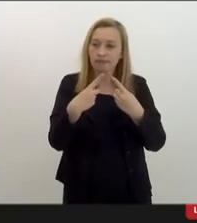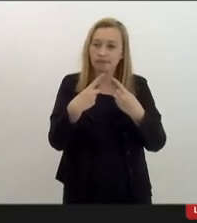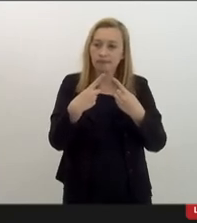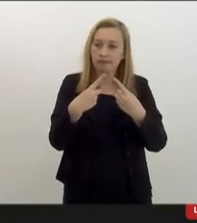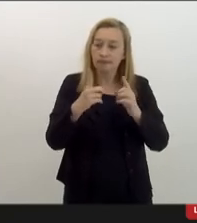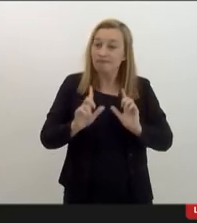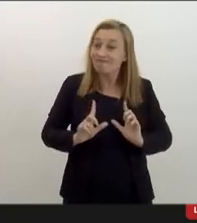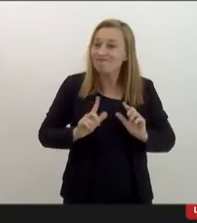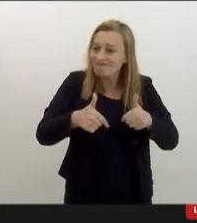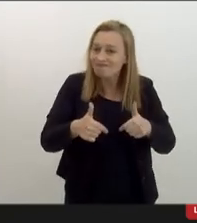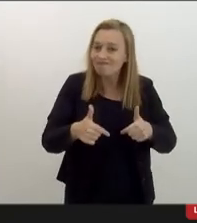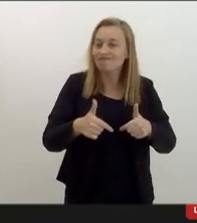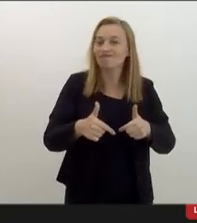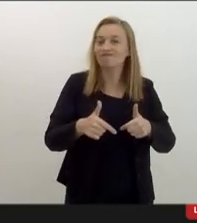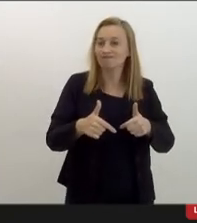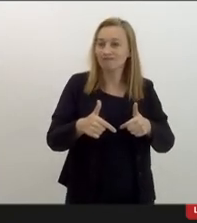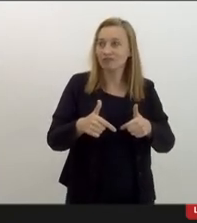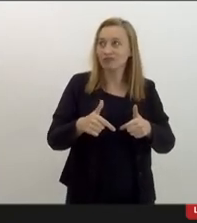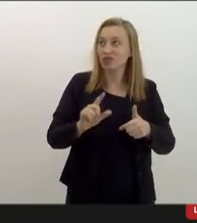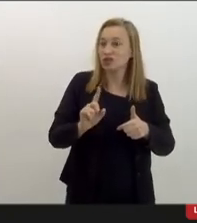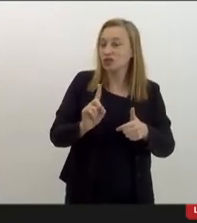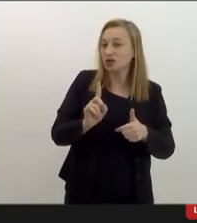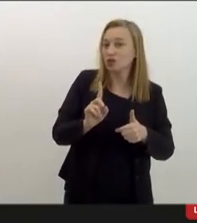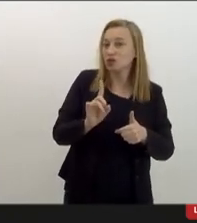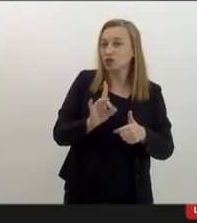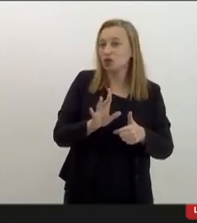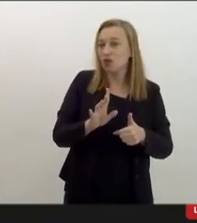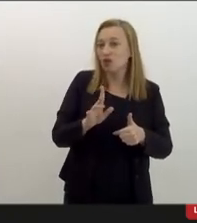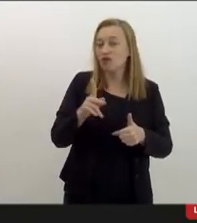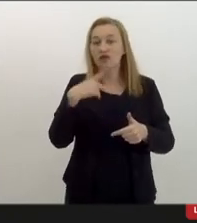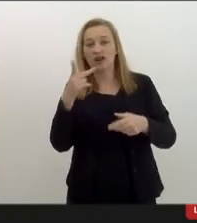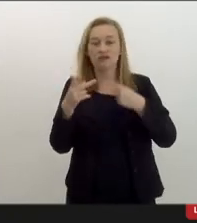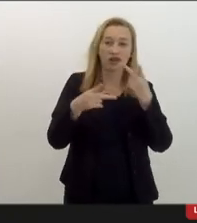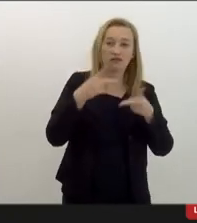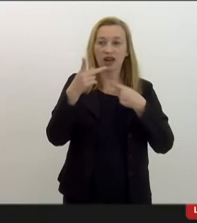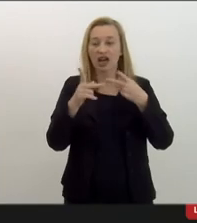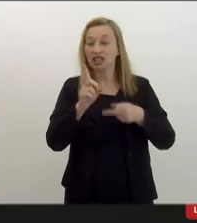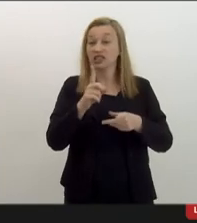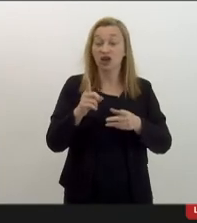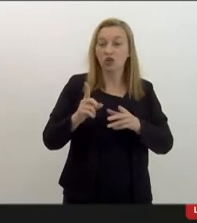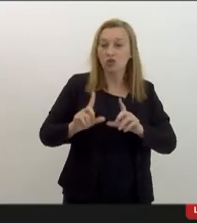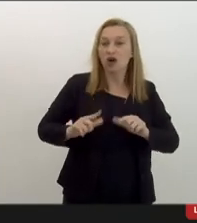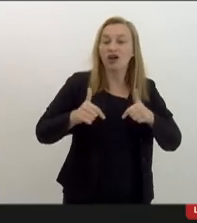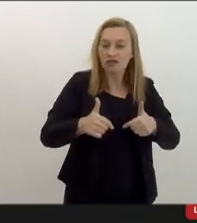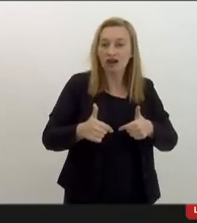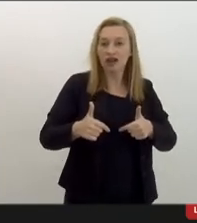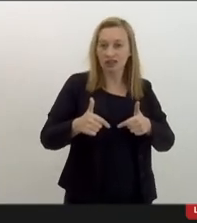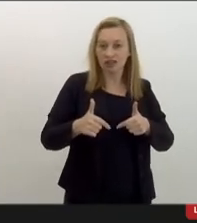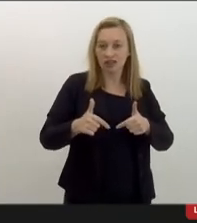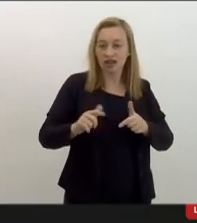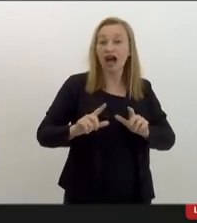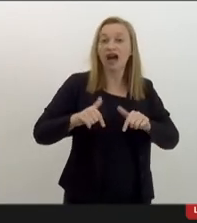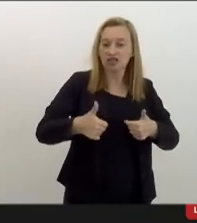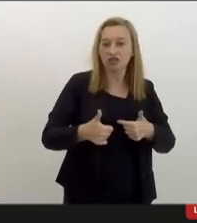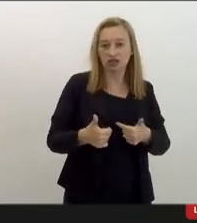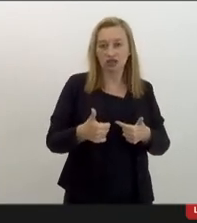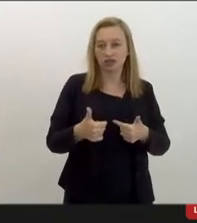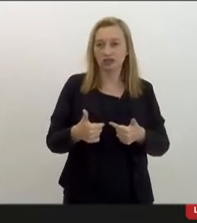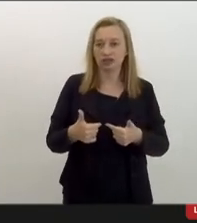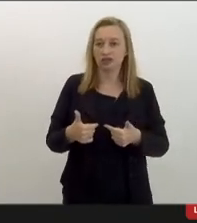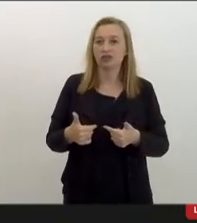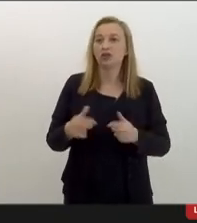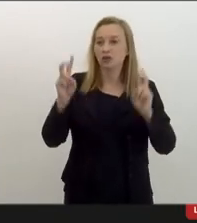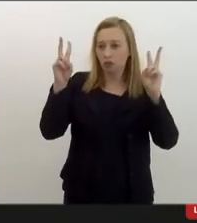funcionar tem que funcionalidade não adianta simplesmente é senhor Izar e não não sei colocar não se colocar em prática